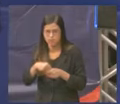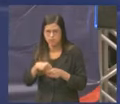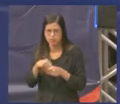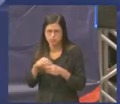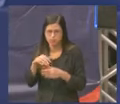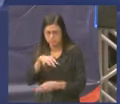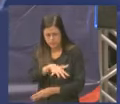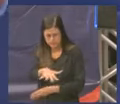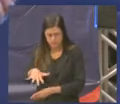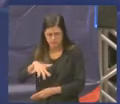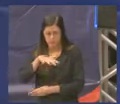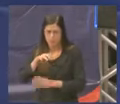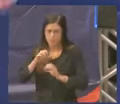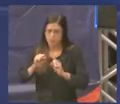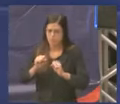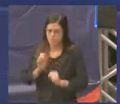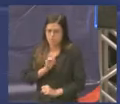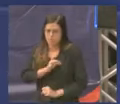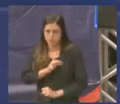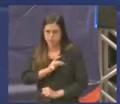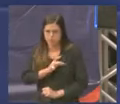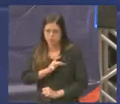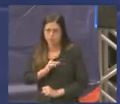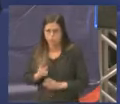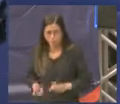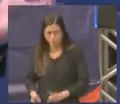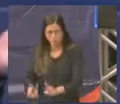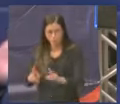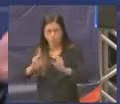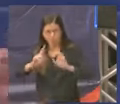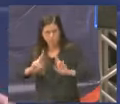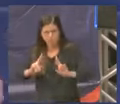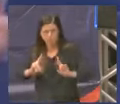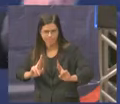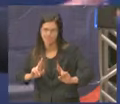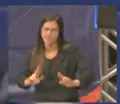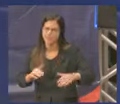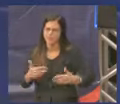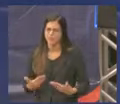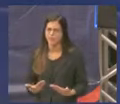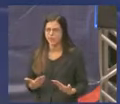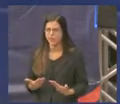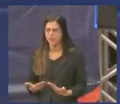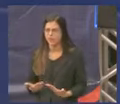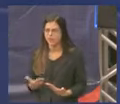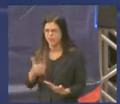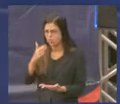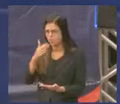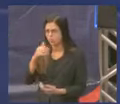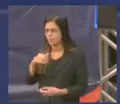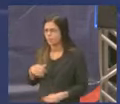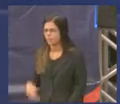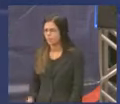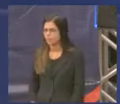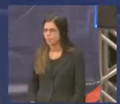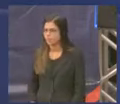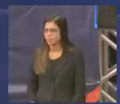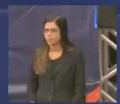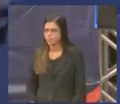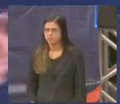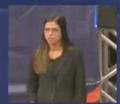desse cenário que pode ser muito sombrio, eu mantenho esse otimismo razoável, né, considerando tudo o que você está colocando.